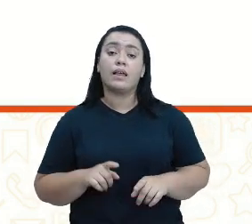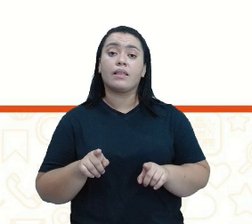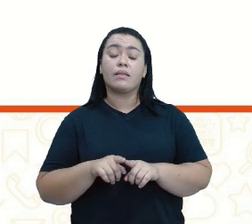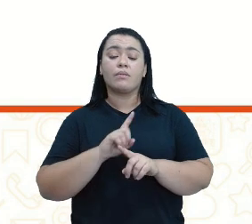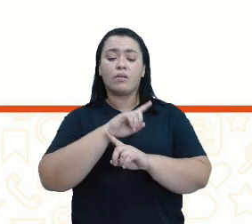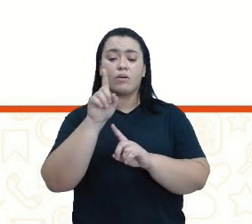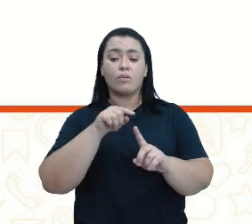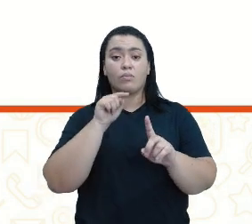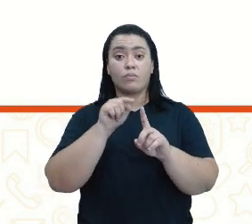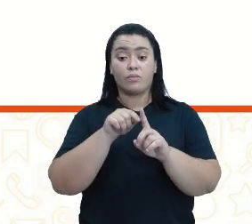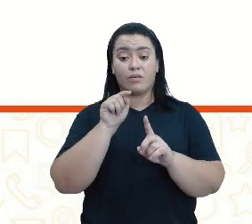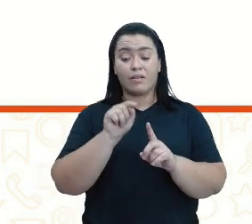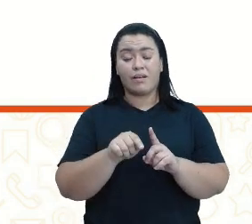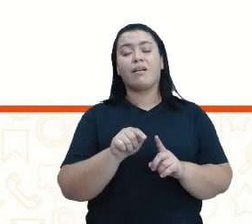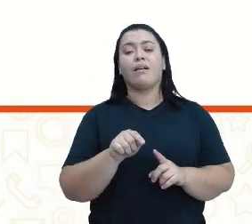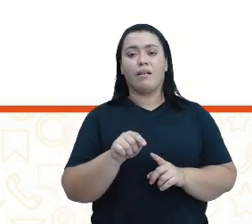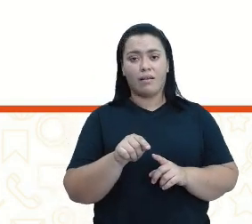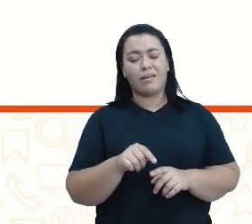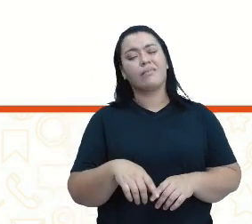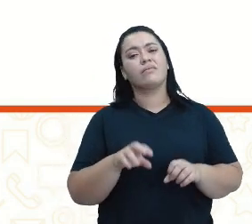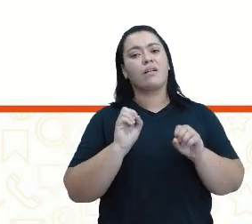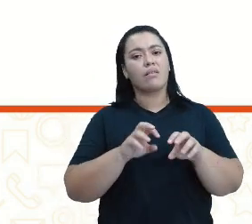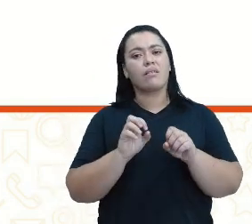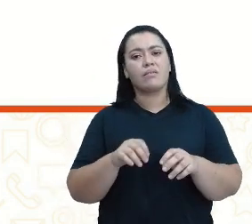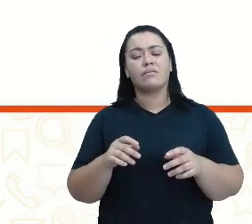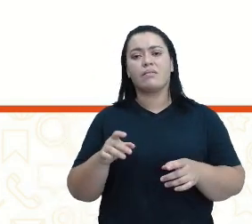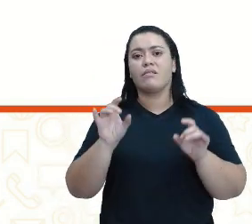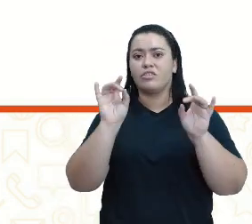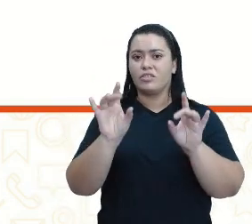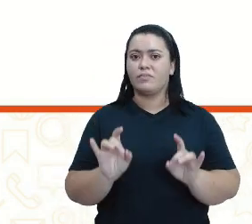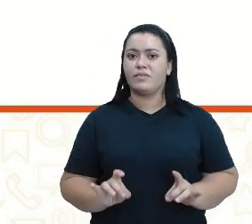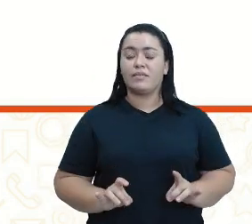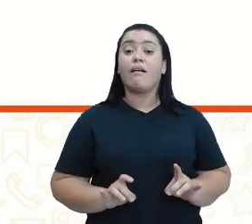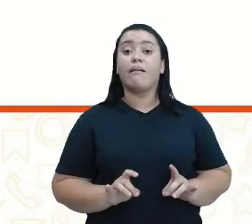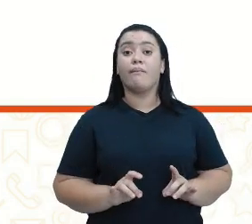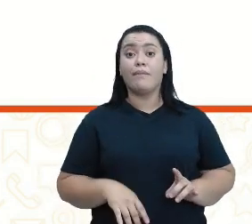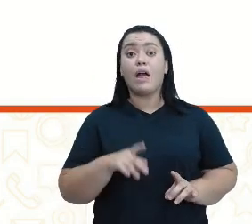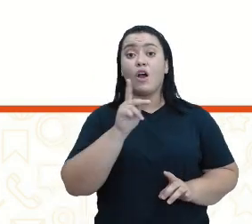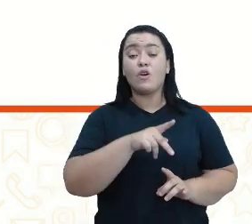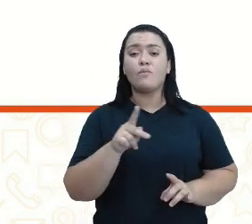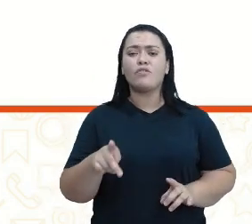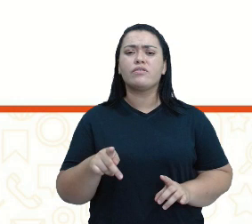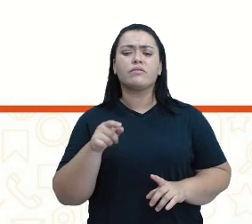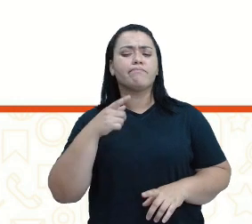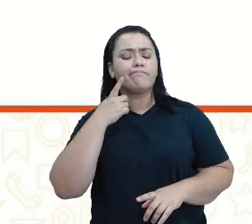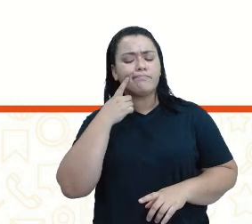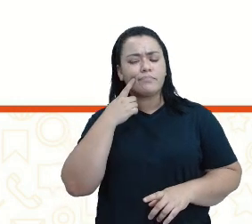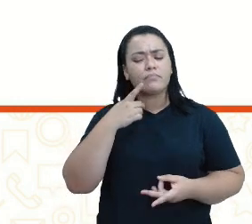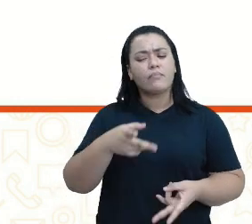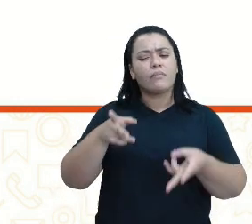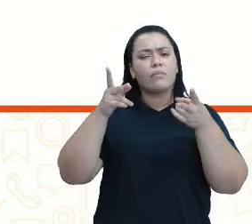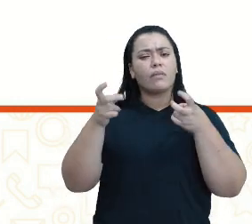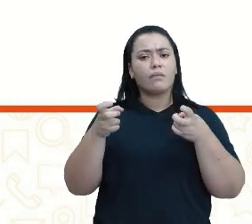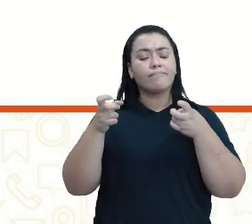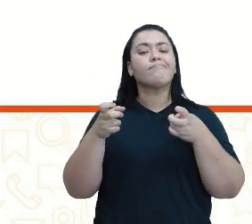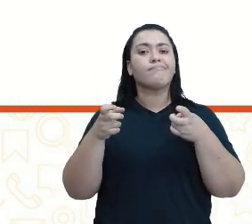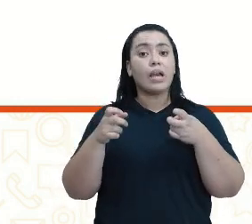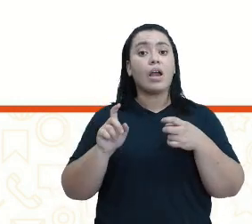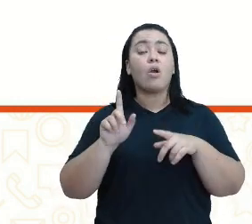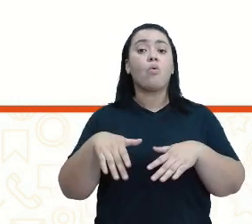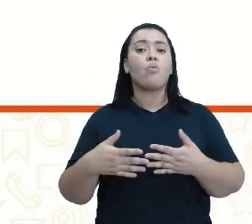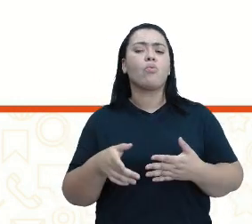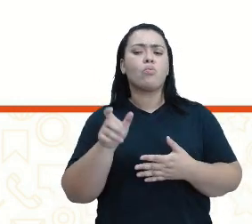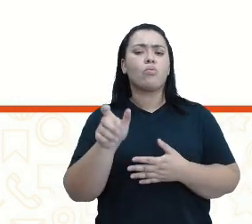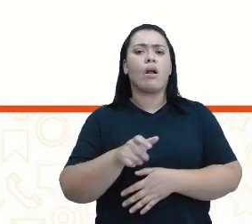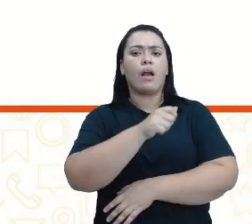público-alvo da educação especial. Então, esse professor, ele vai identificar, não é, esse